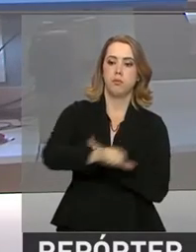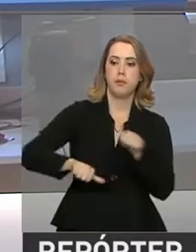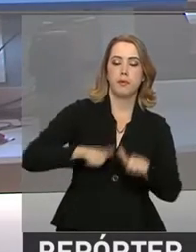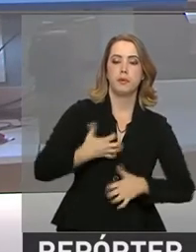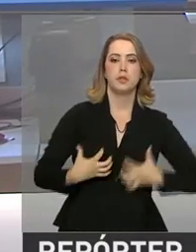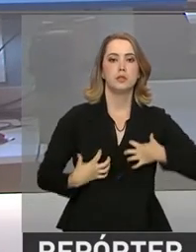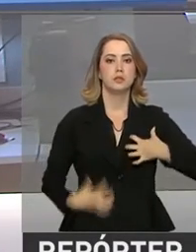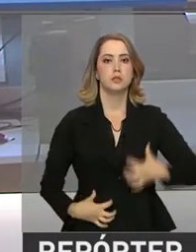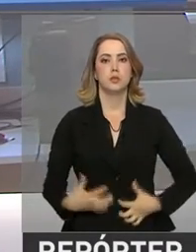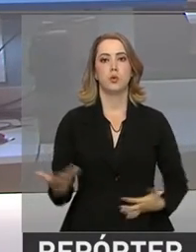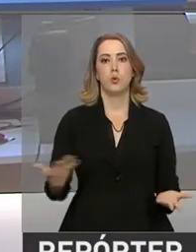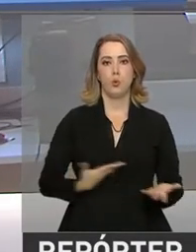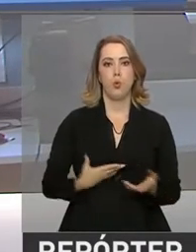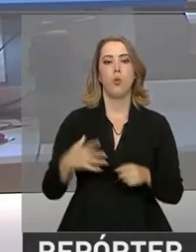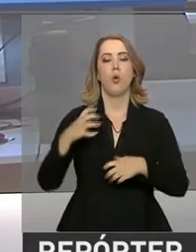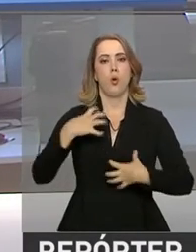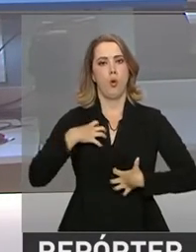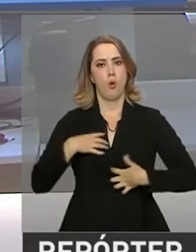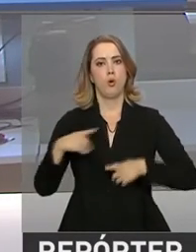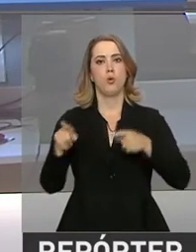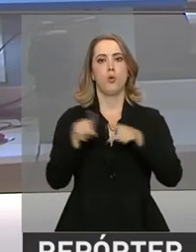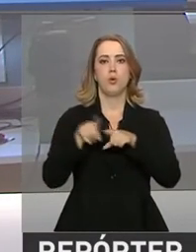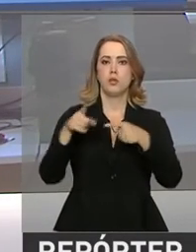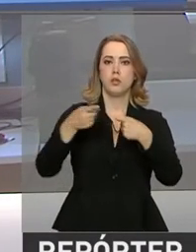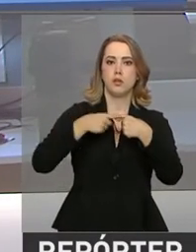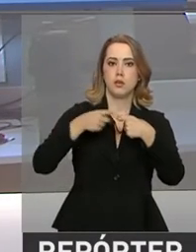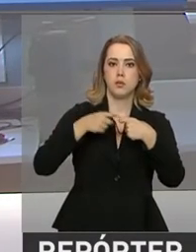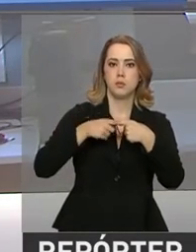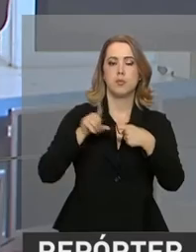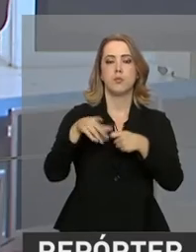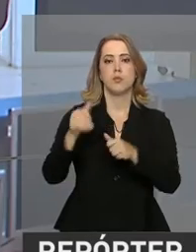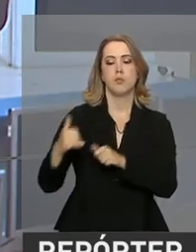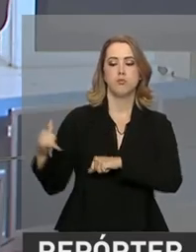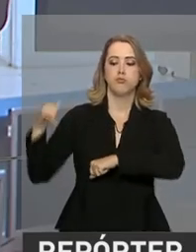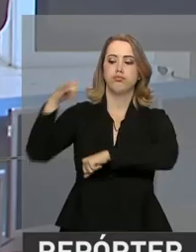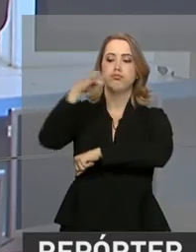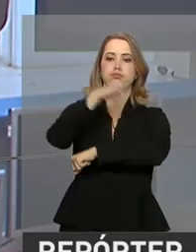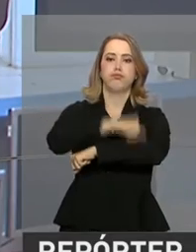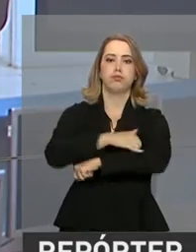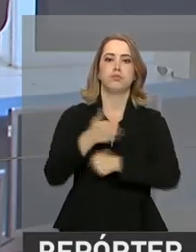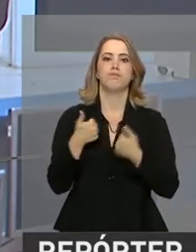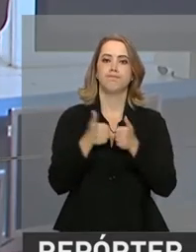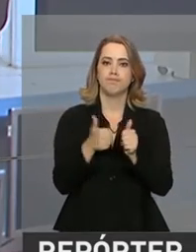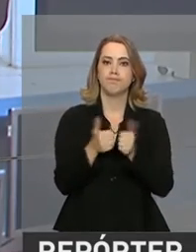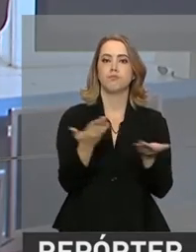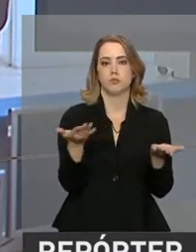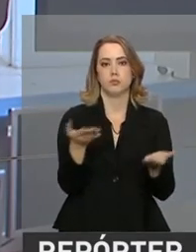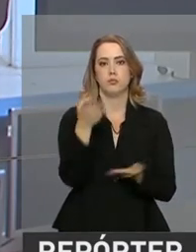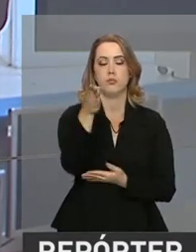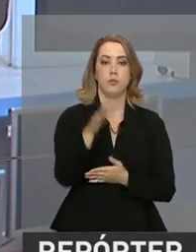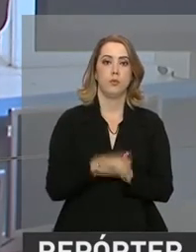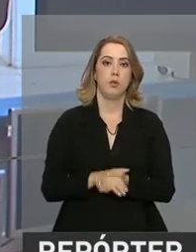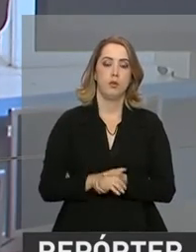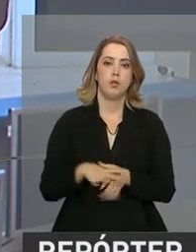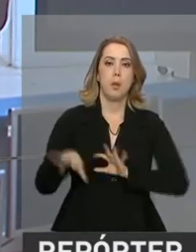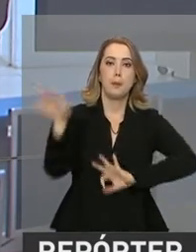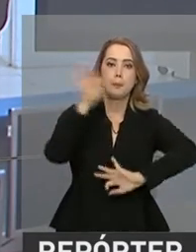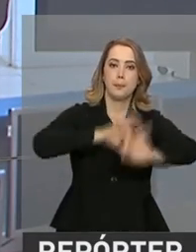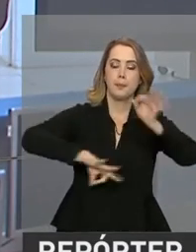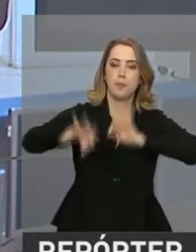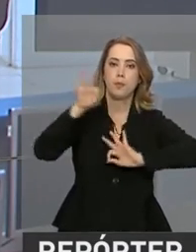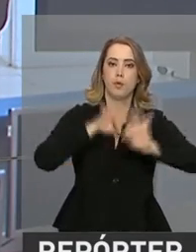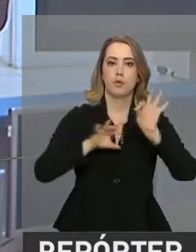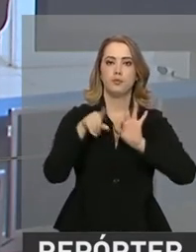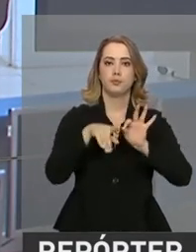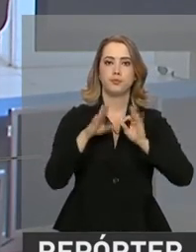equipes médicas são transportados com prioridade de voo e decolagem é planejada para ser a Vitrine do país durante